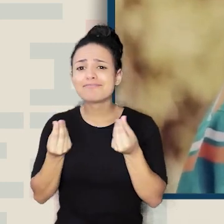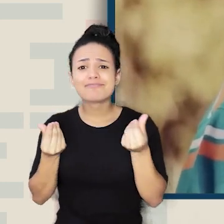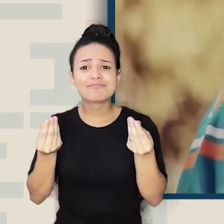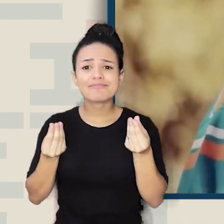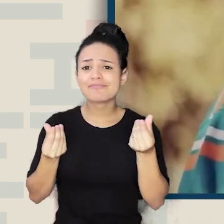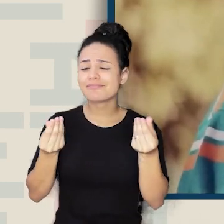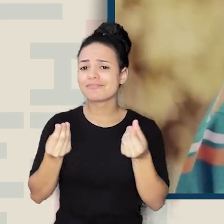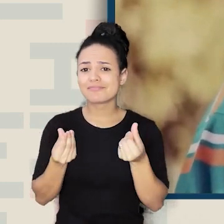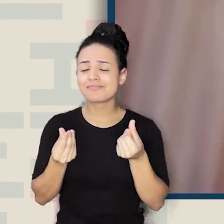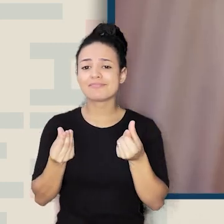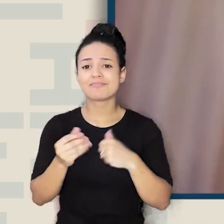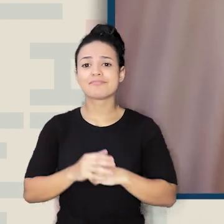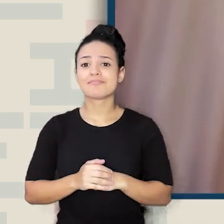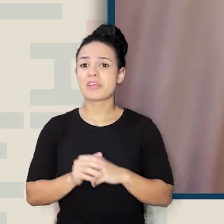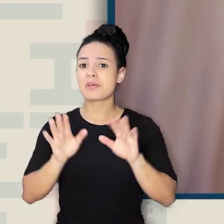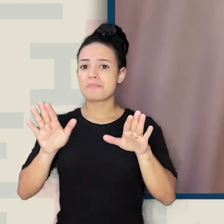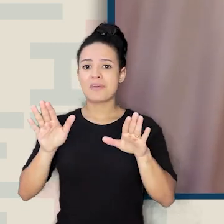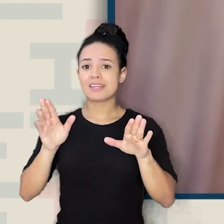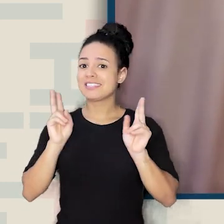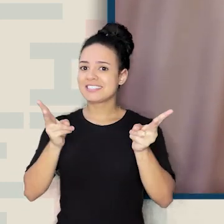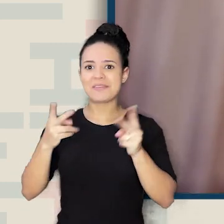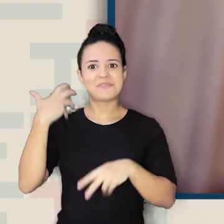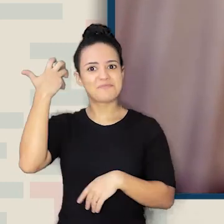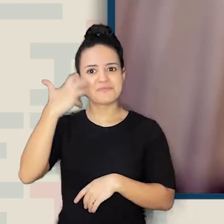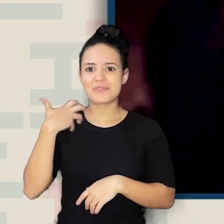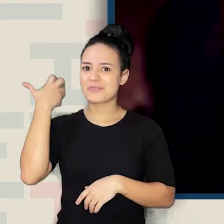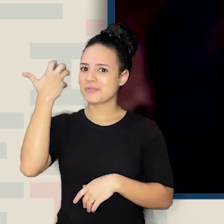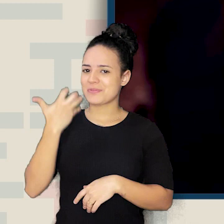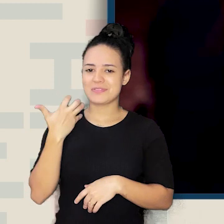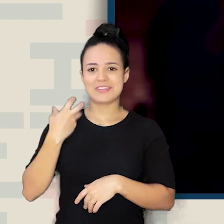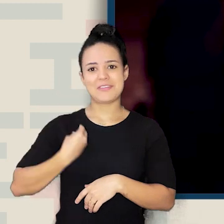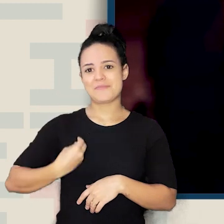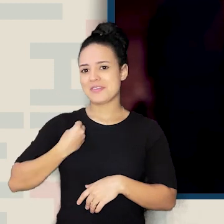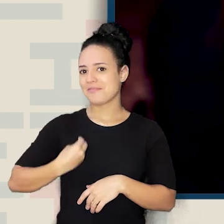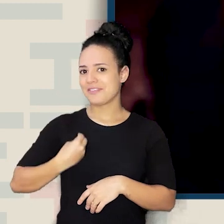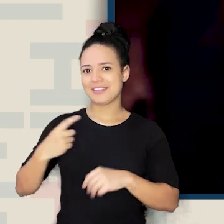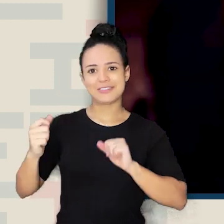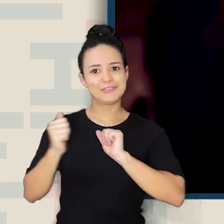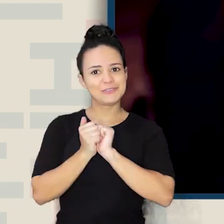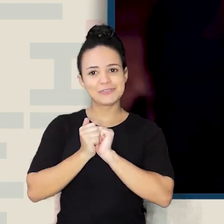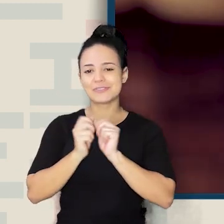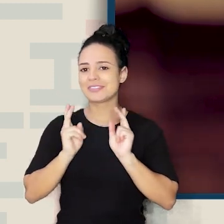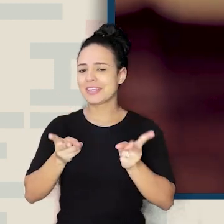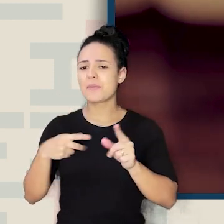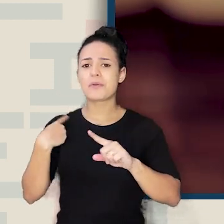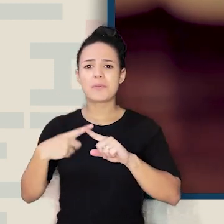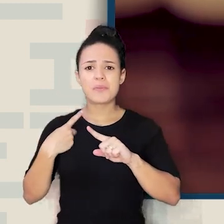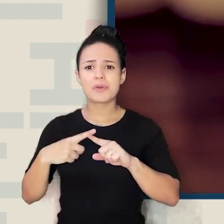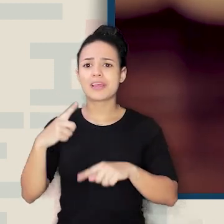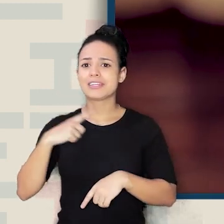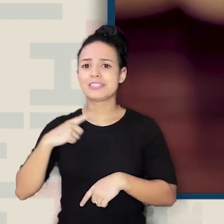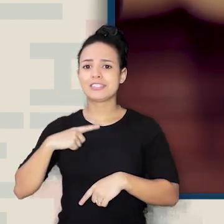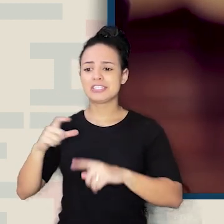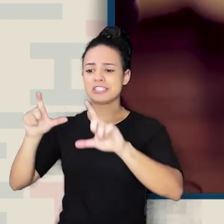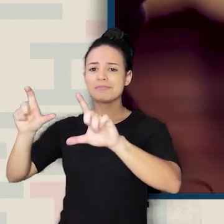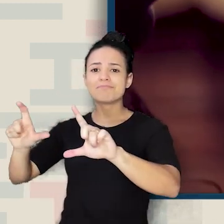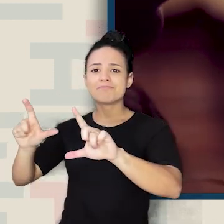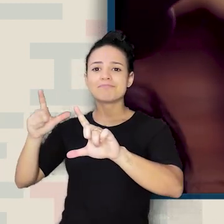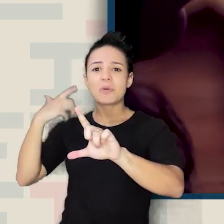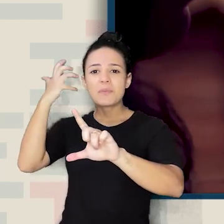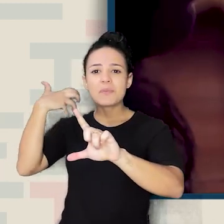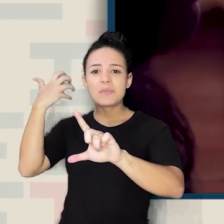Mas nunca faltava música também, né, na minha vida, porque sempre tinha alguém com o rádio ligado.